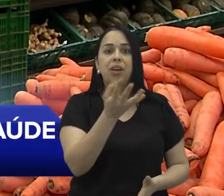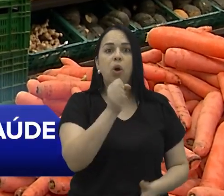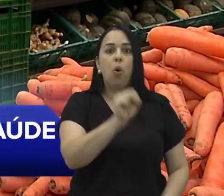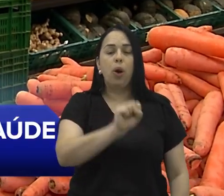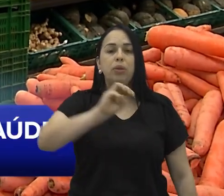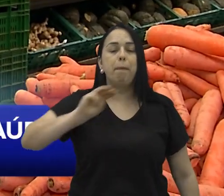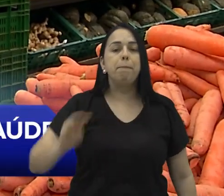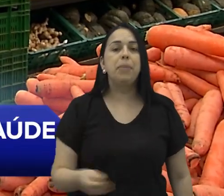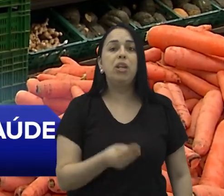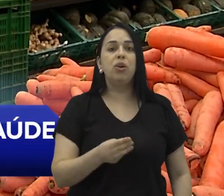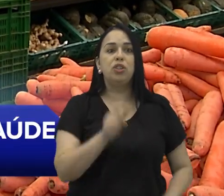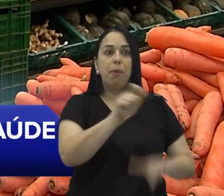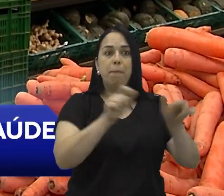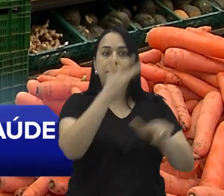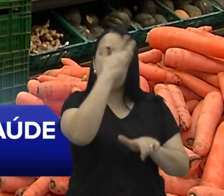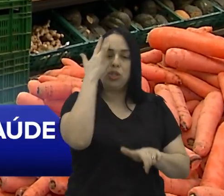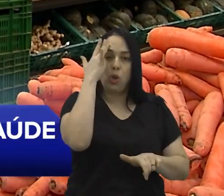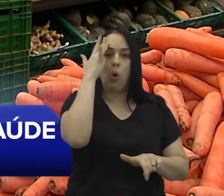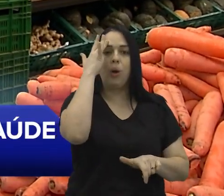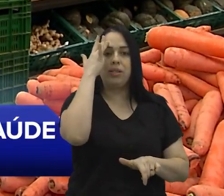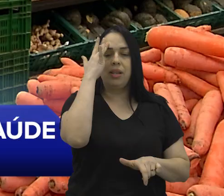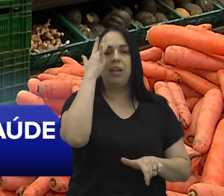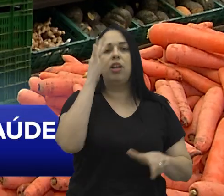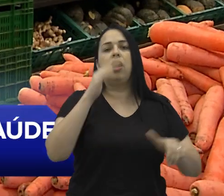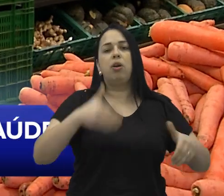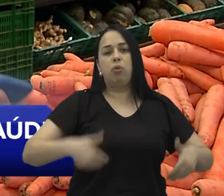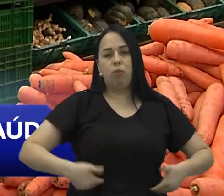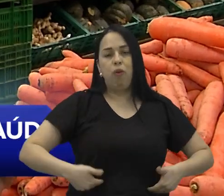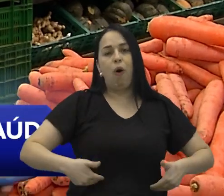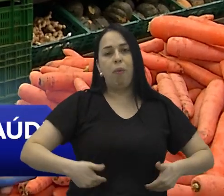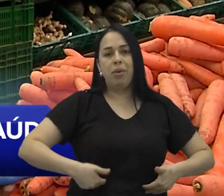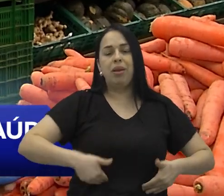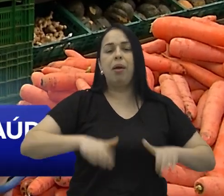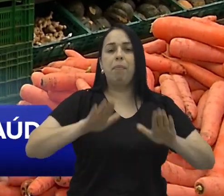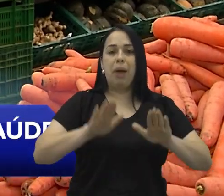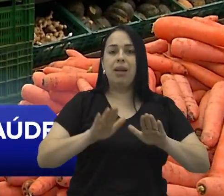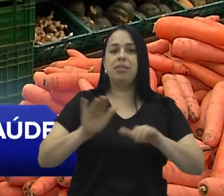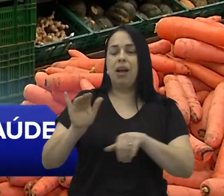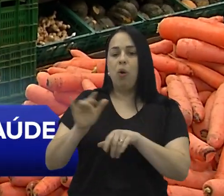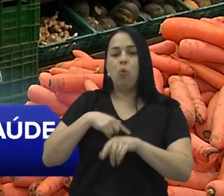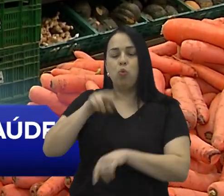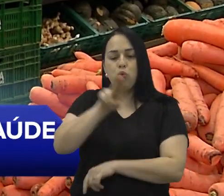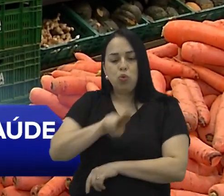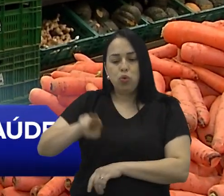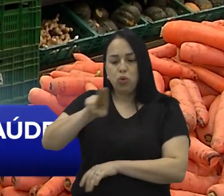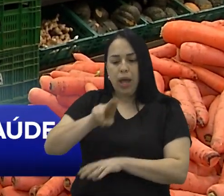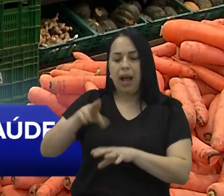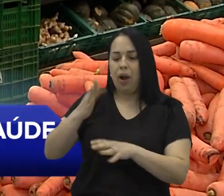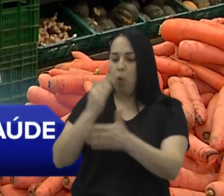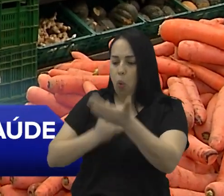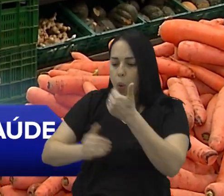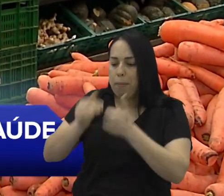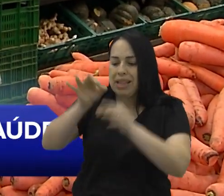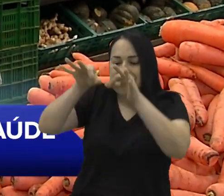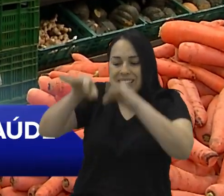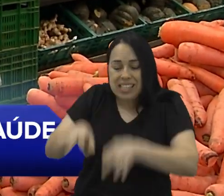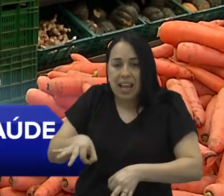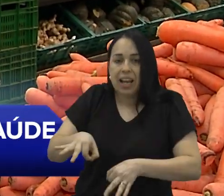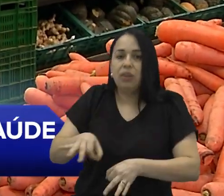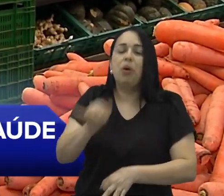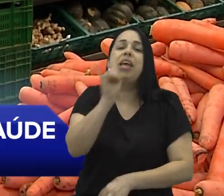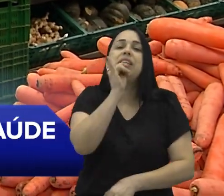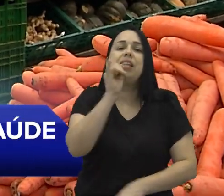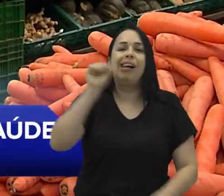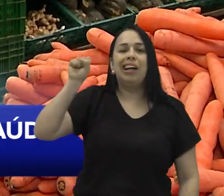ainda atinge cerca de 8 milhões de brasileiros. E a reutilização dos alimentos é uma saída para combater